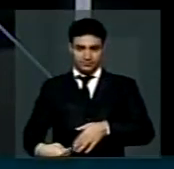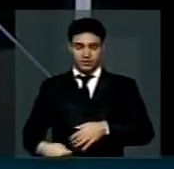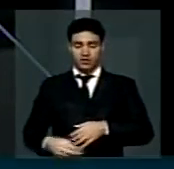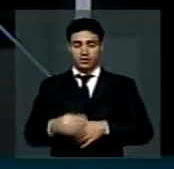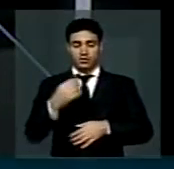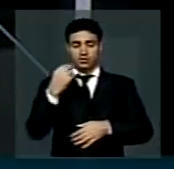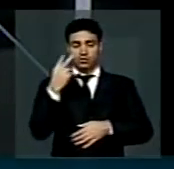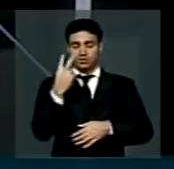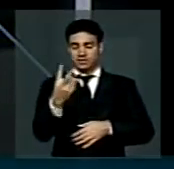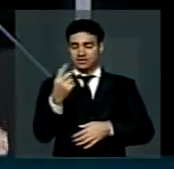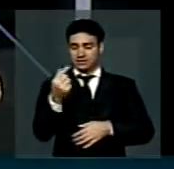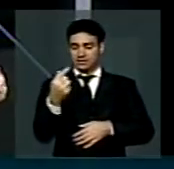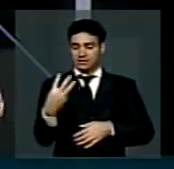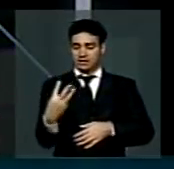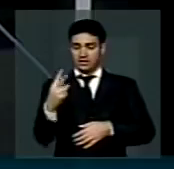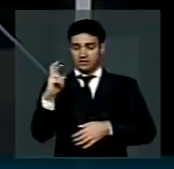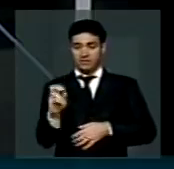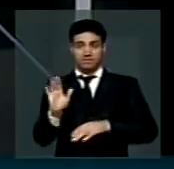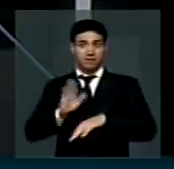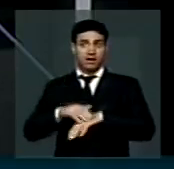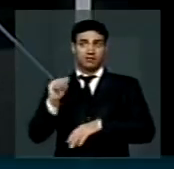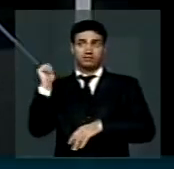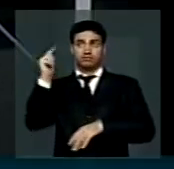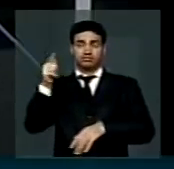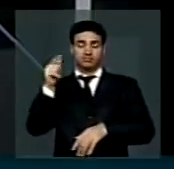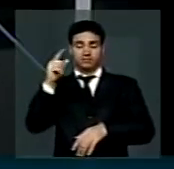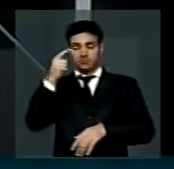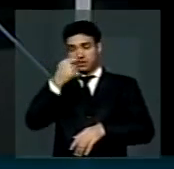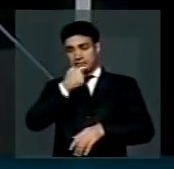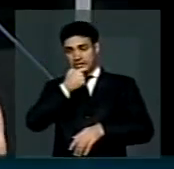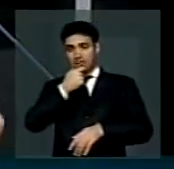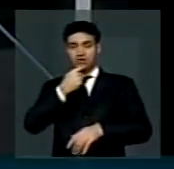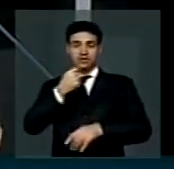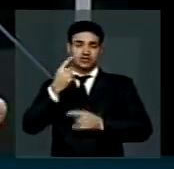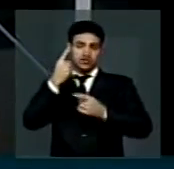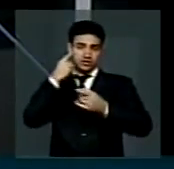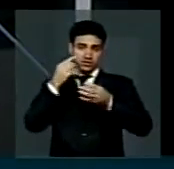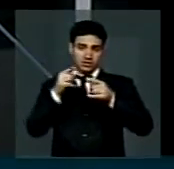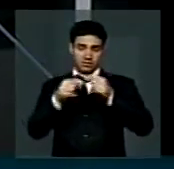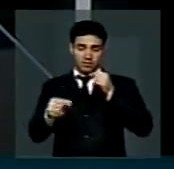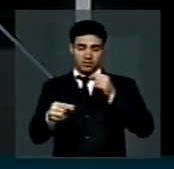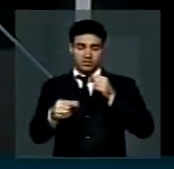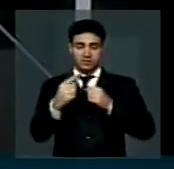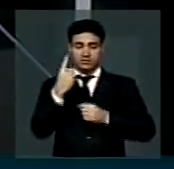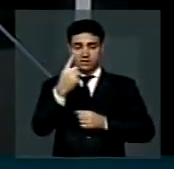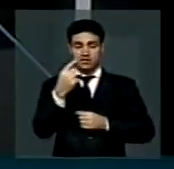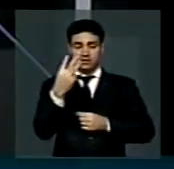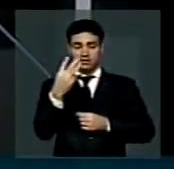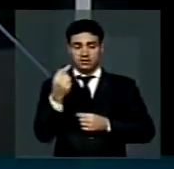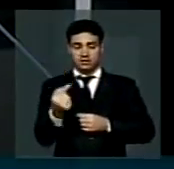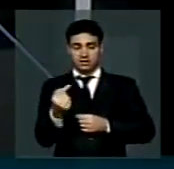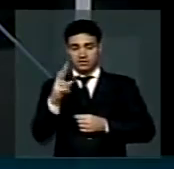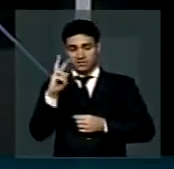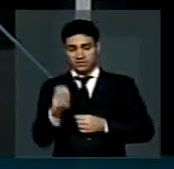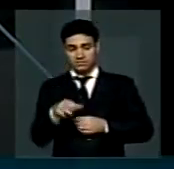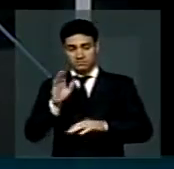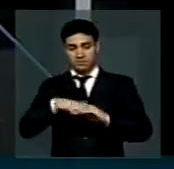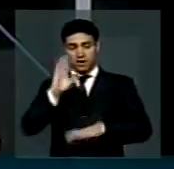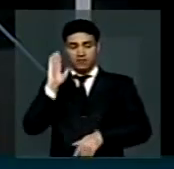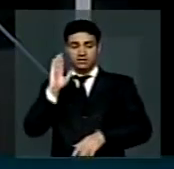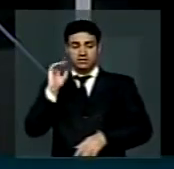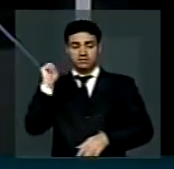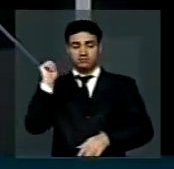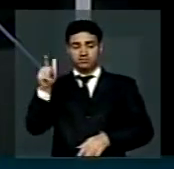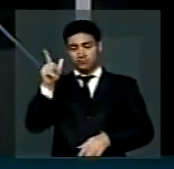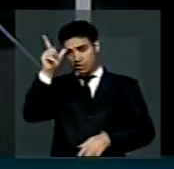273 vezes maior do que da Inglaterra e do Japão, e 137 vezes maior que a